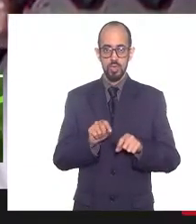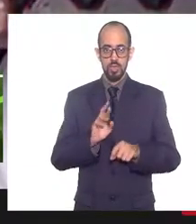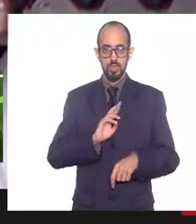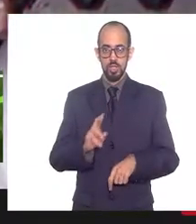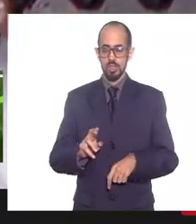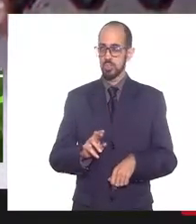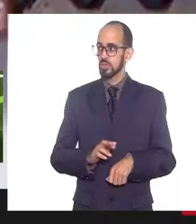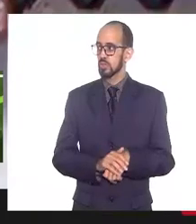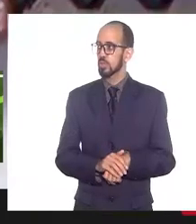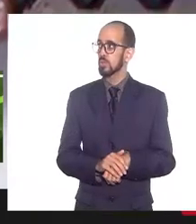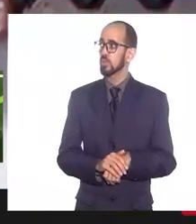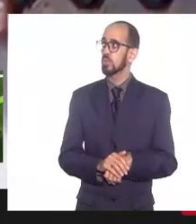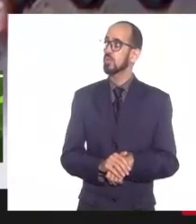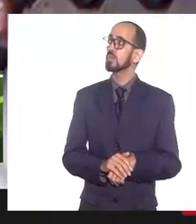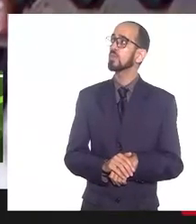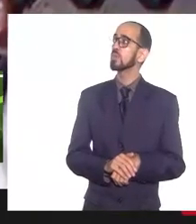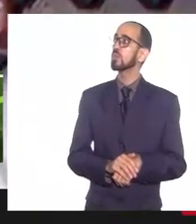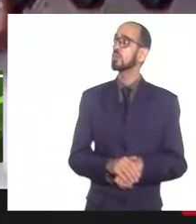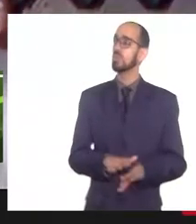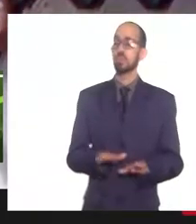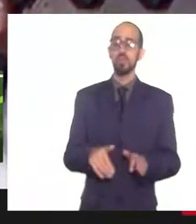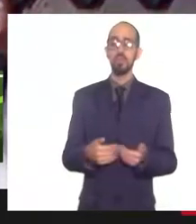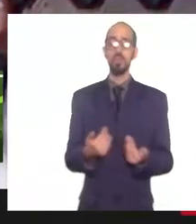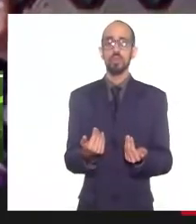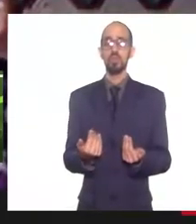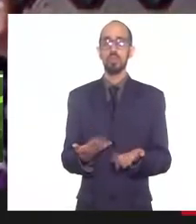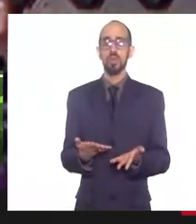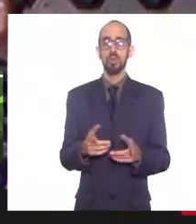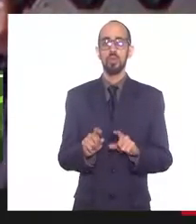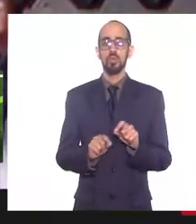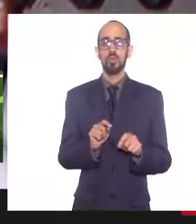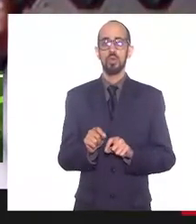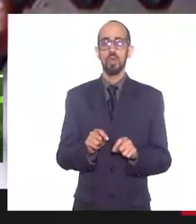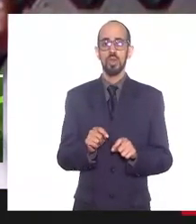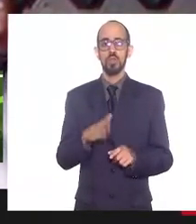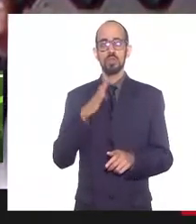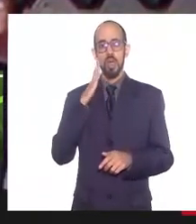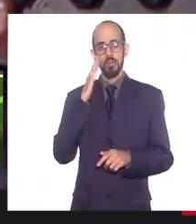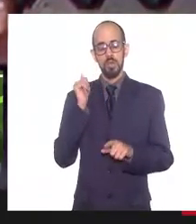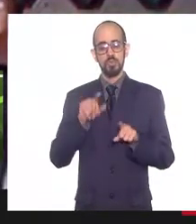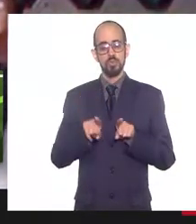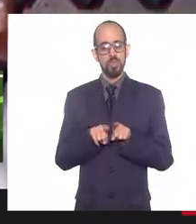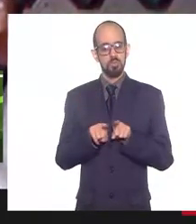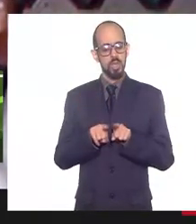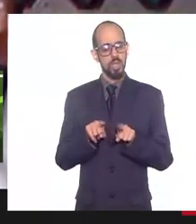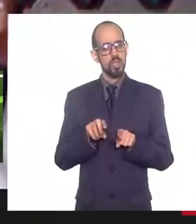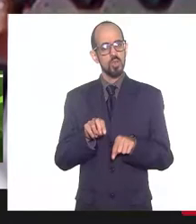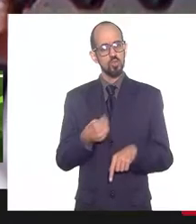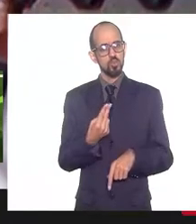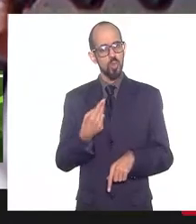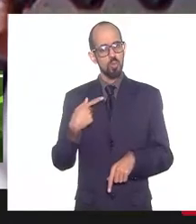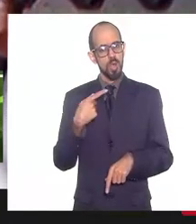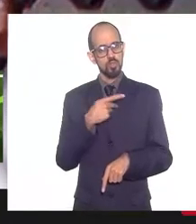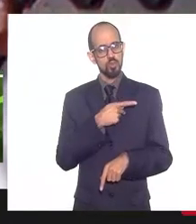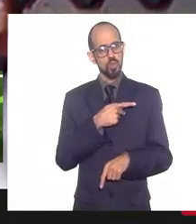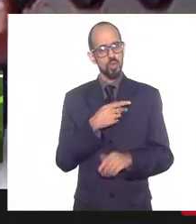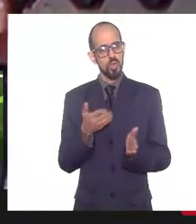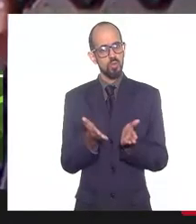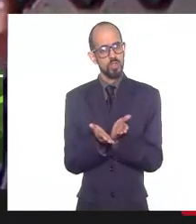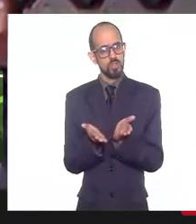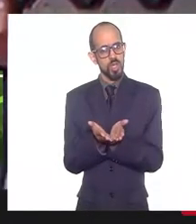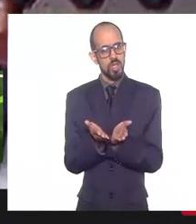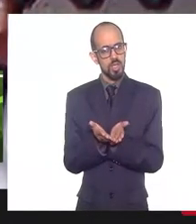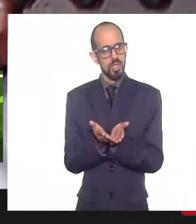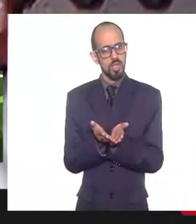religiosas, de vertentes religiosas. E é sabido aqui que eu sou pastora evangélica, ordenada